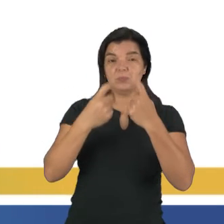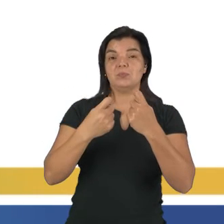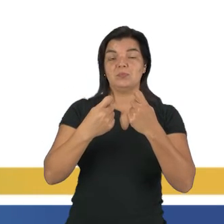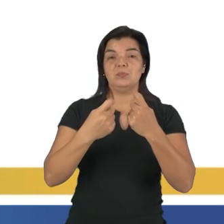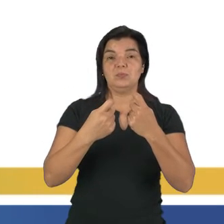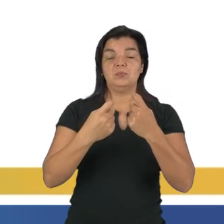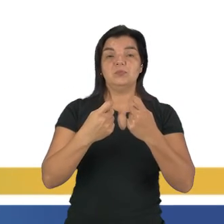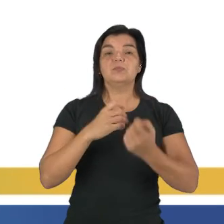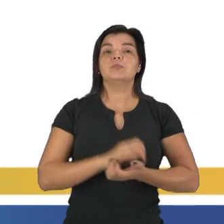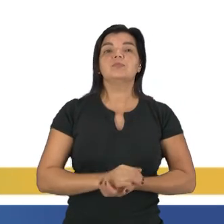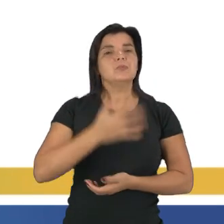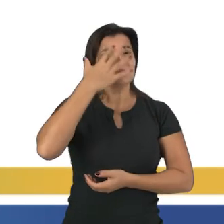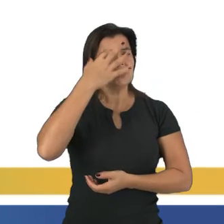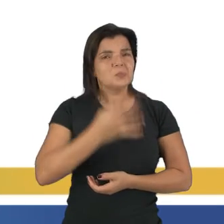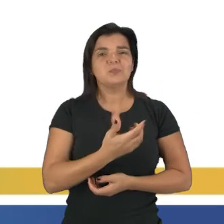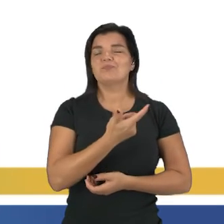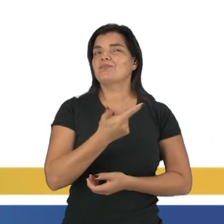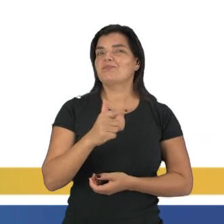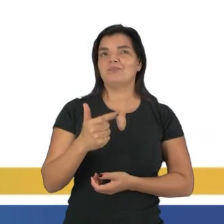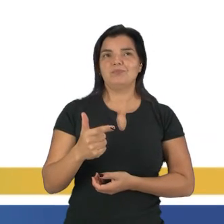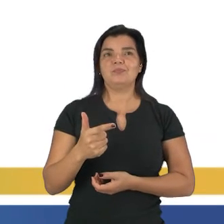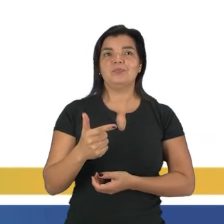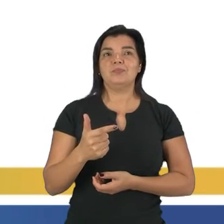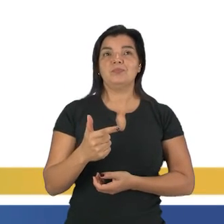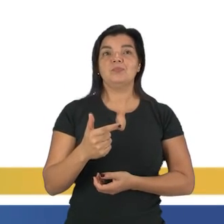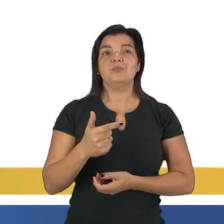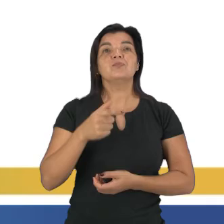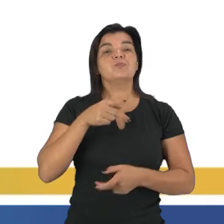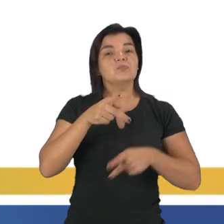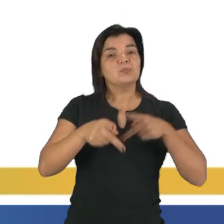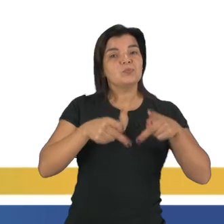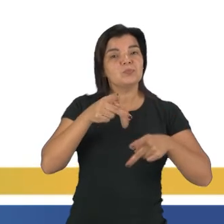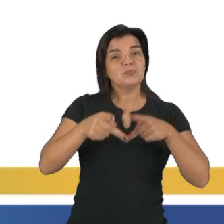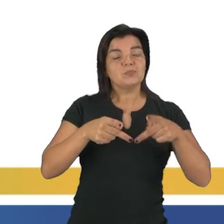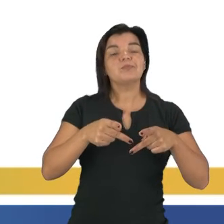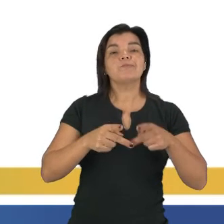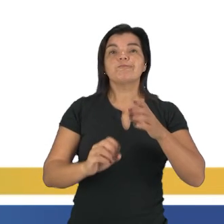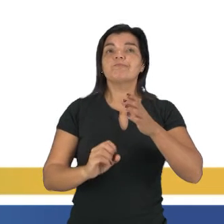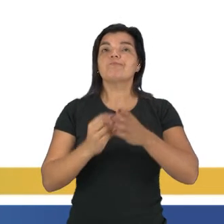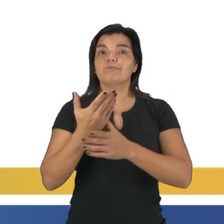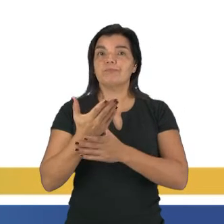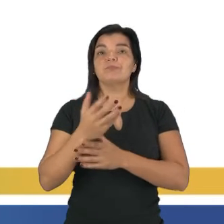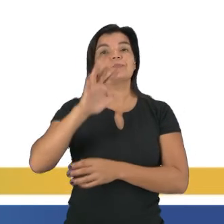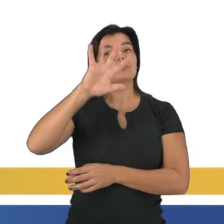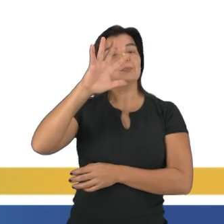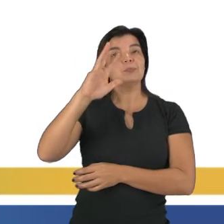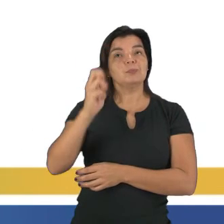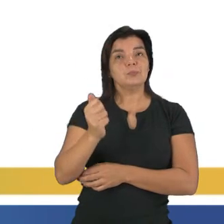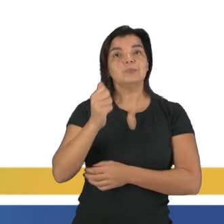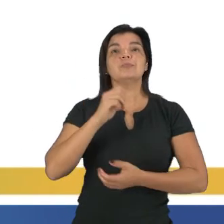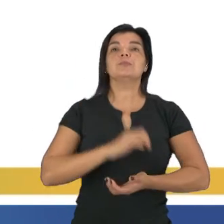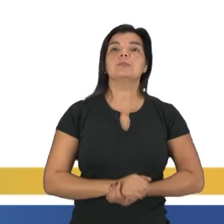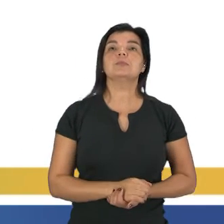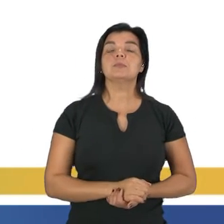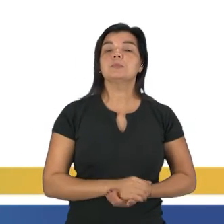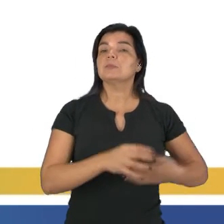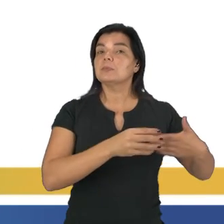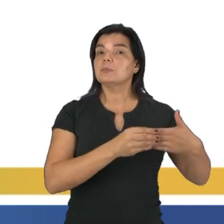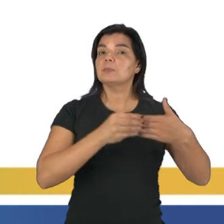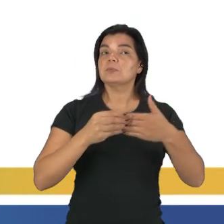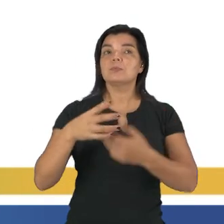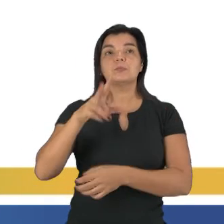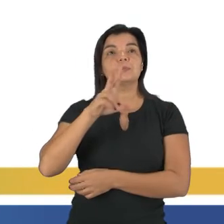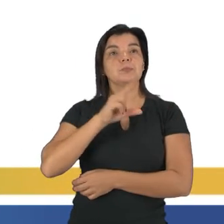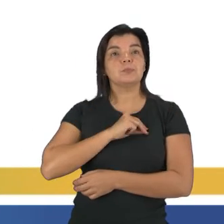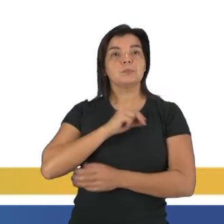diáspora violenta e injusta atingiu vários povos do século africano, de origem africana.